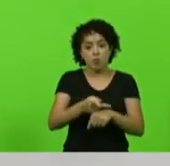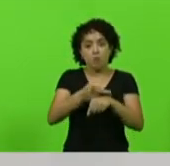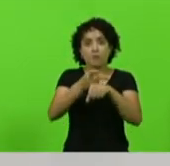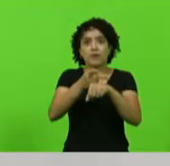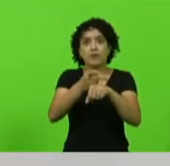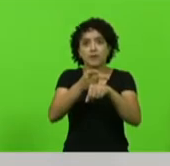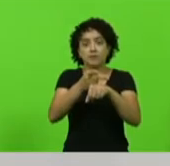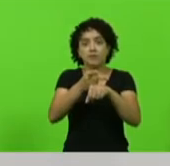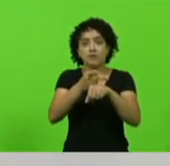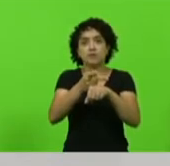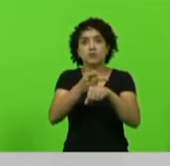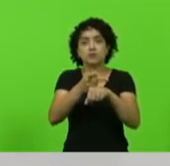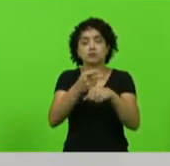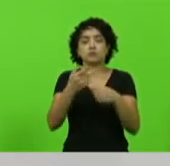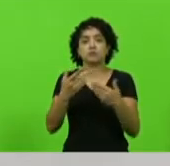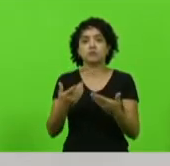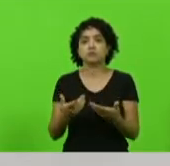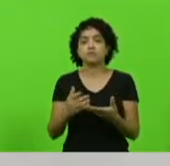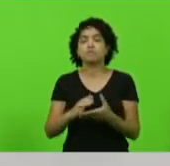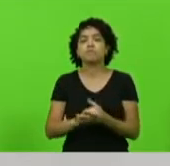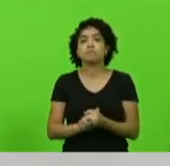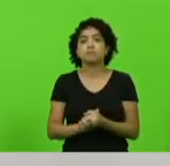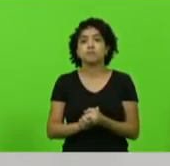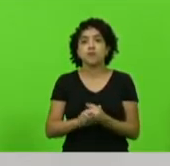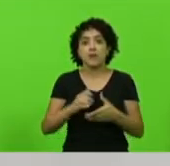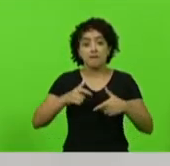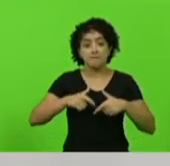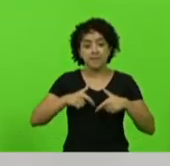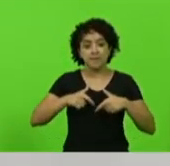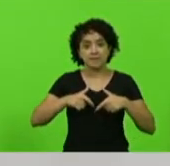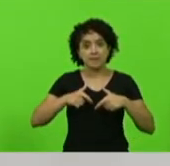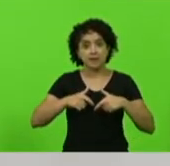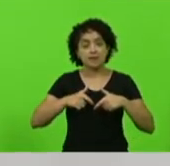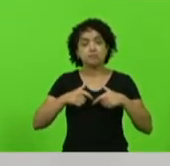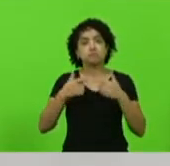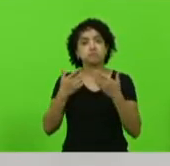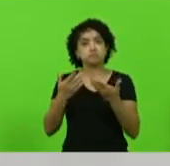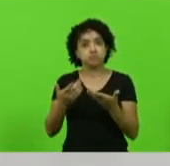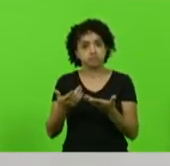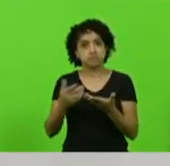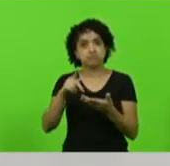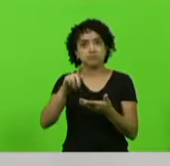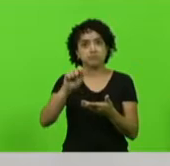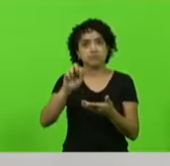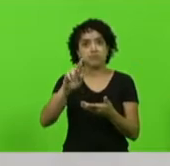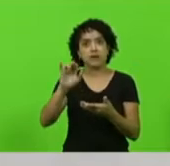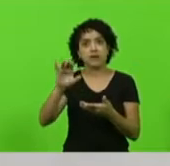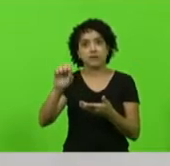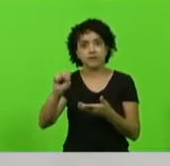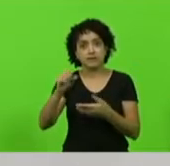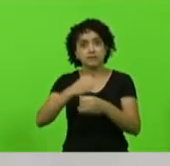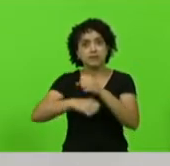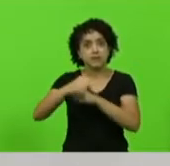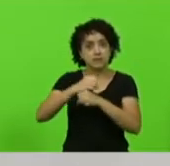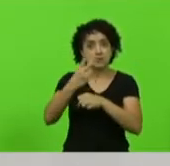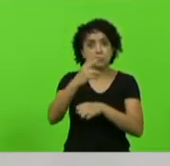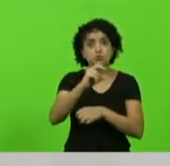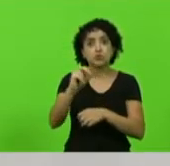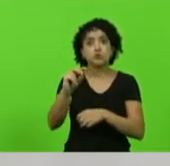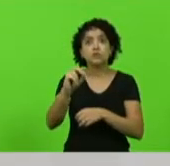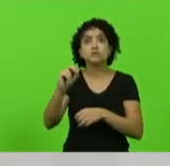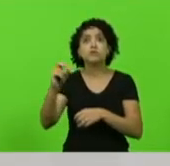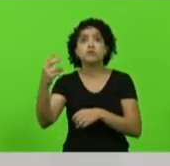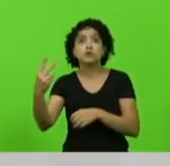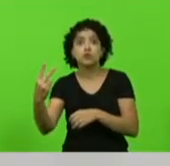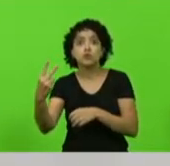bisturi de cristal, e Medalha Ambroise Paré, de Paris, em 2002. A medalha da Academia